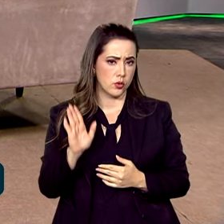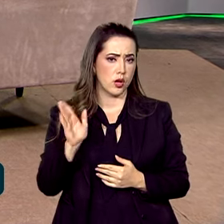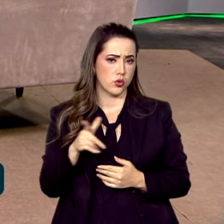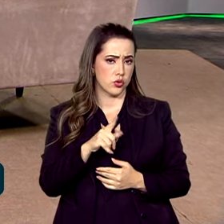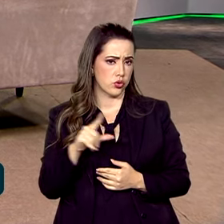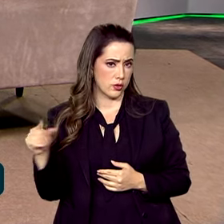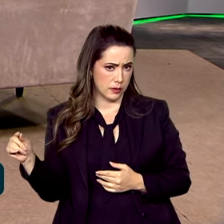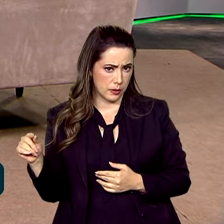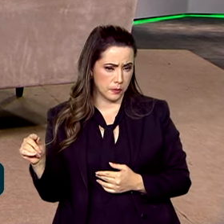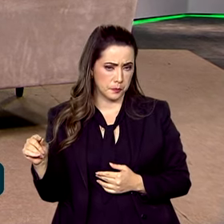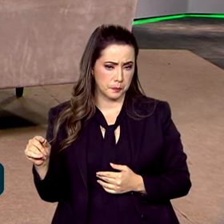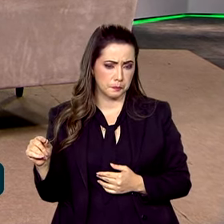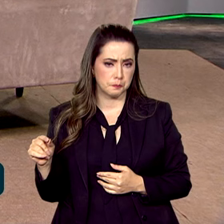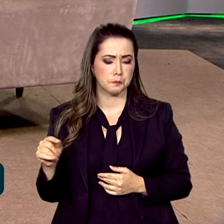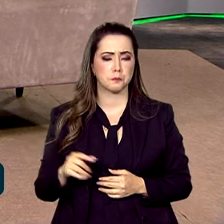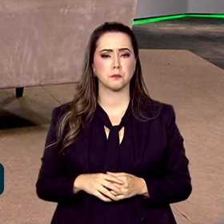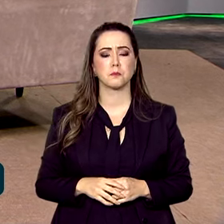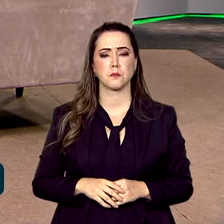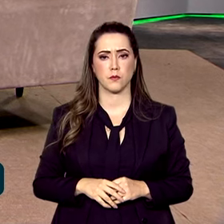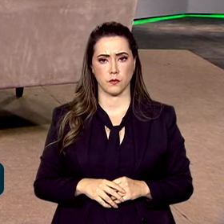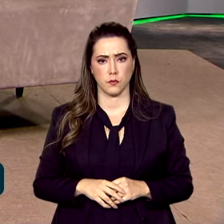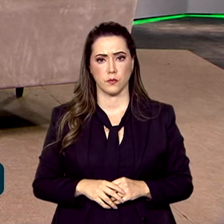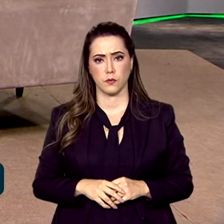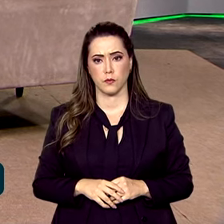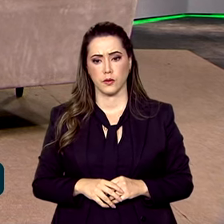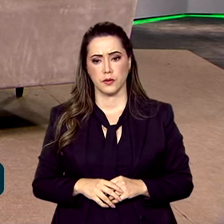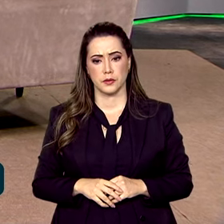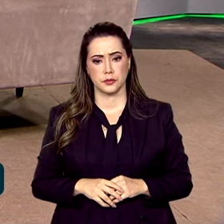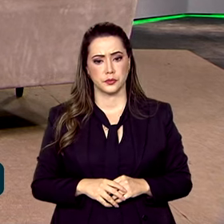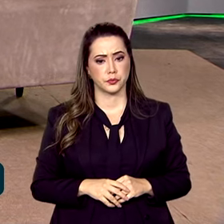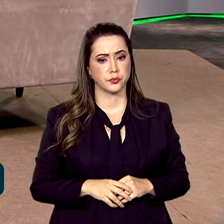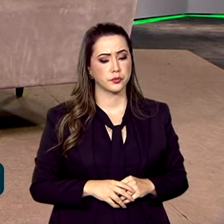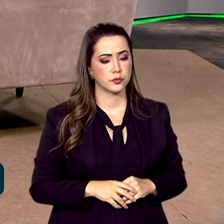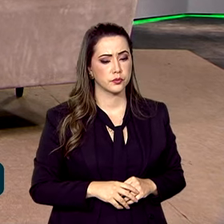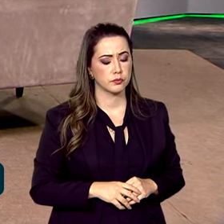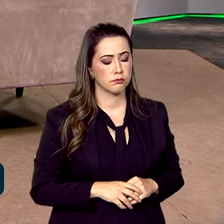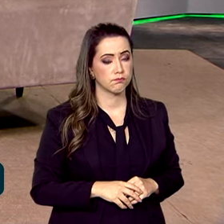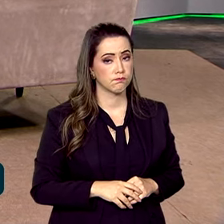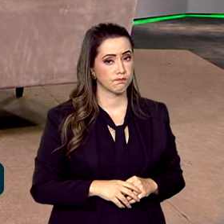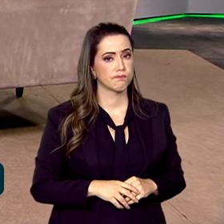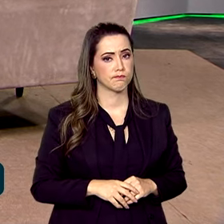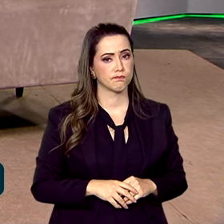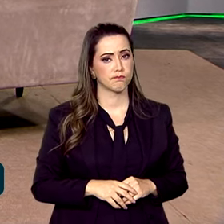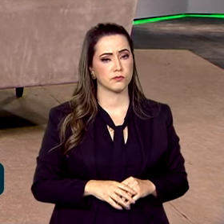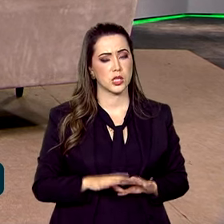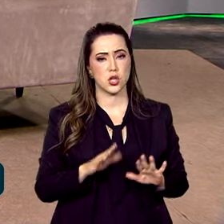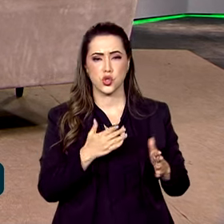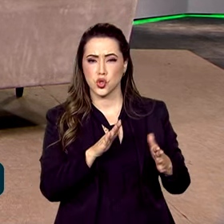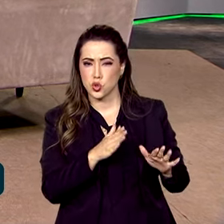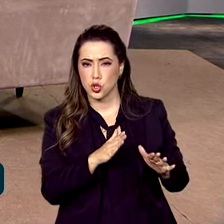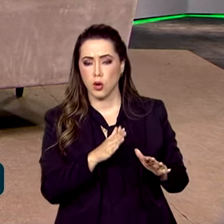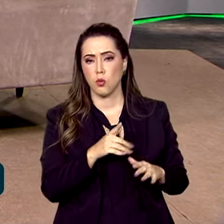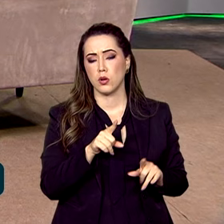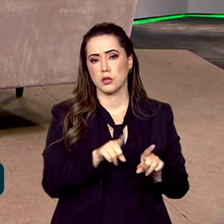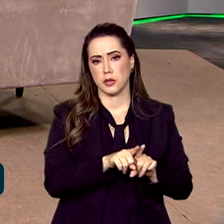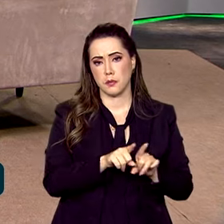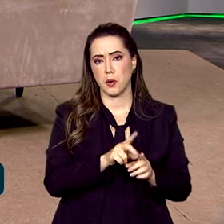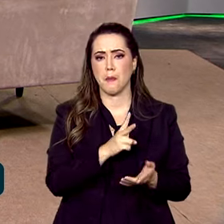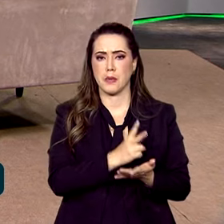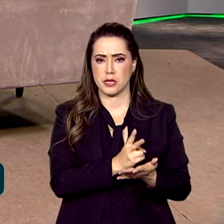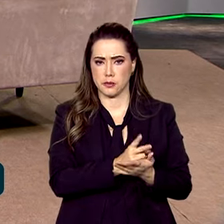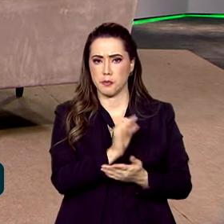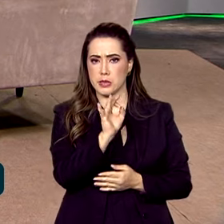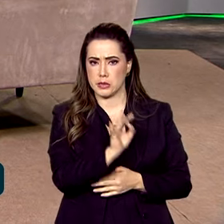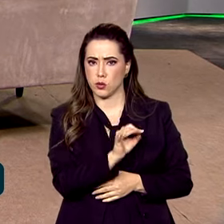já cumpriu essa determinação e deixou os territórios? Olha, a gente estima também que é aproximadamente o mesmo